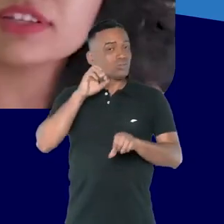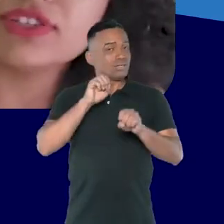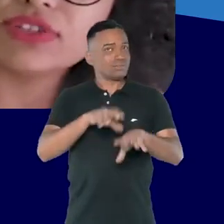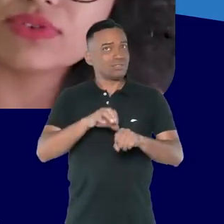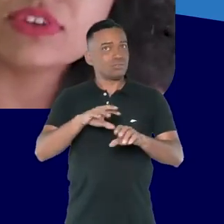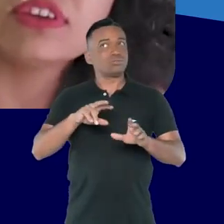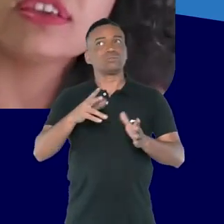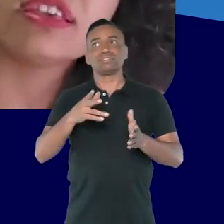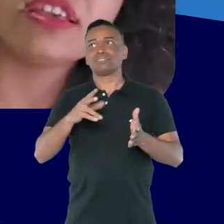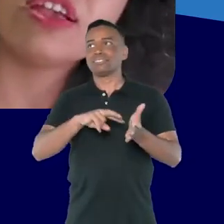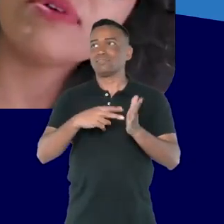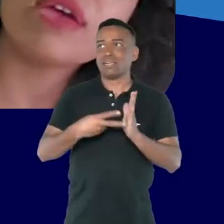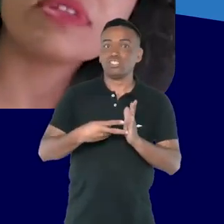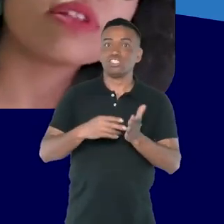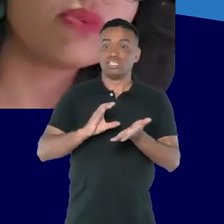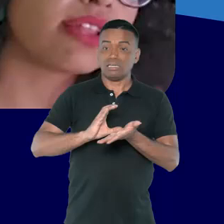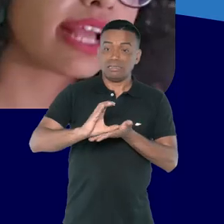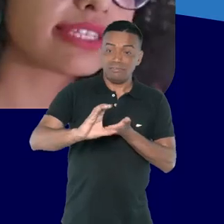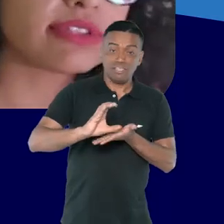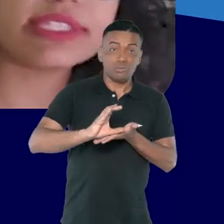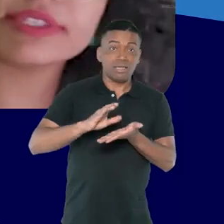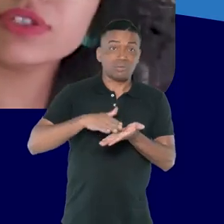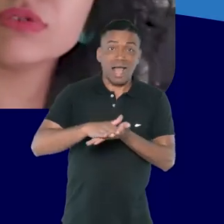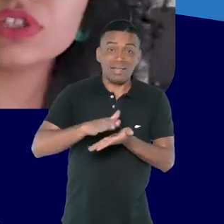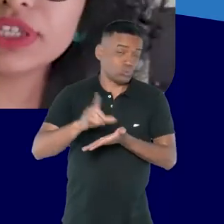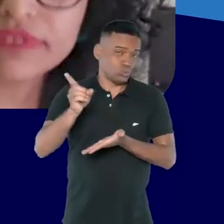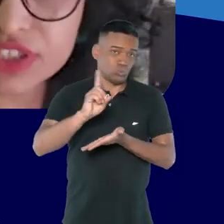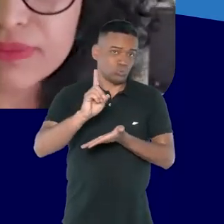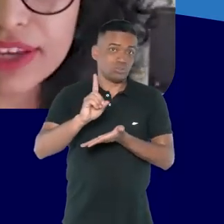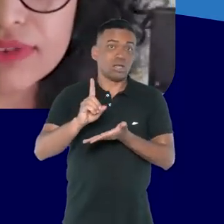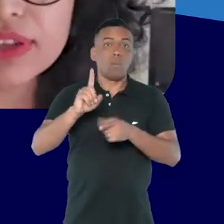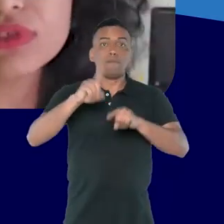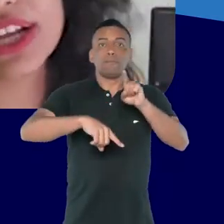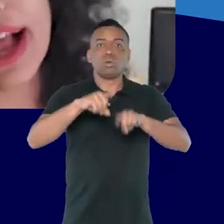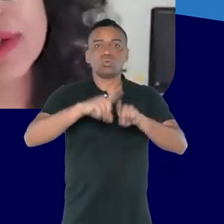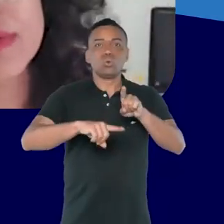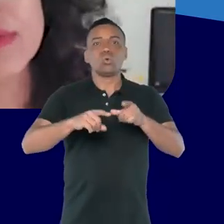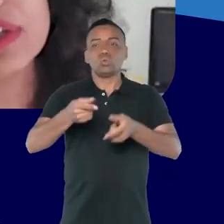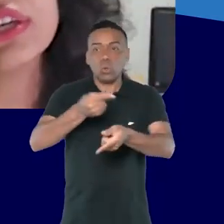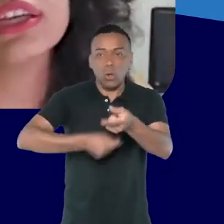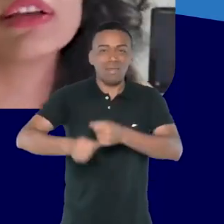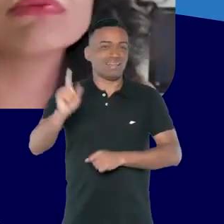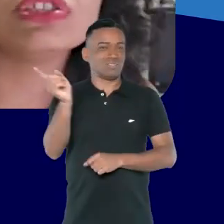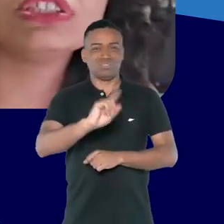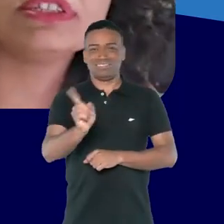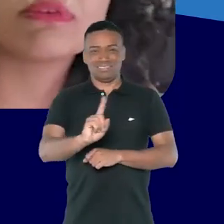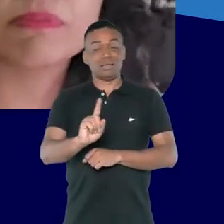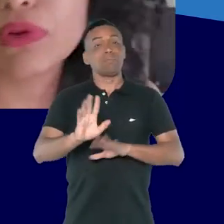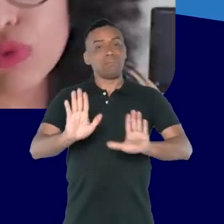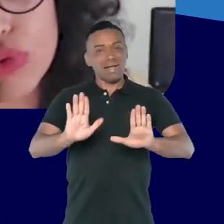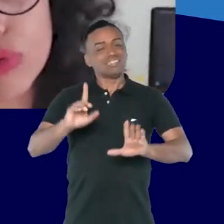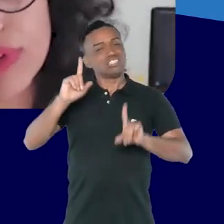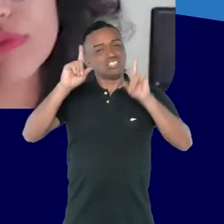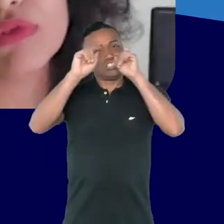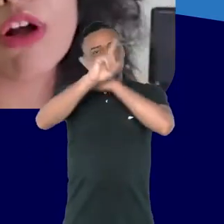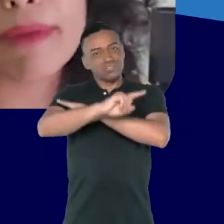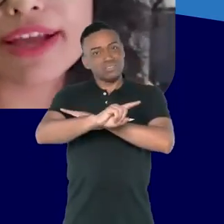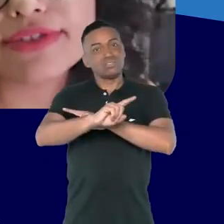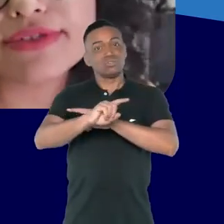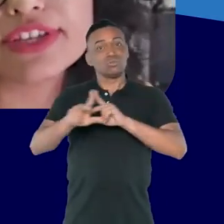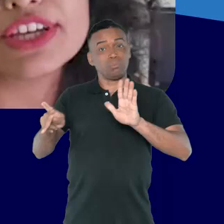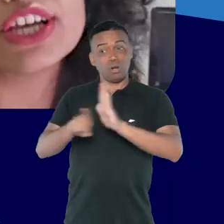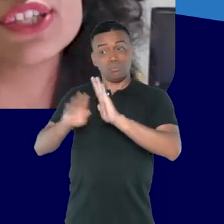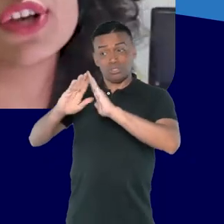que eu acredito. Que eu entendo muito a educação nesse sentido de investimento e não de gasto, e não de produto, não